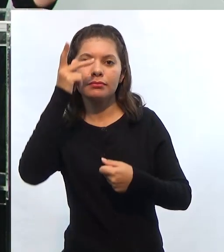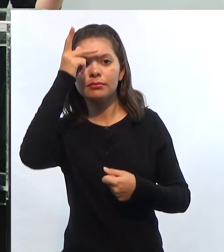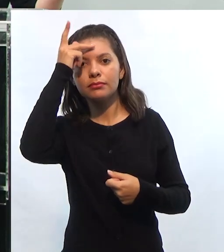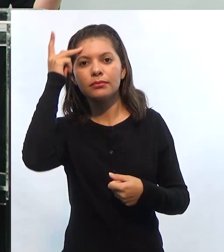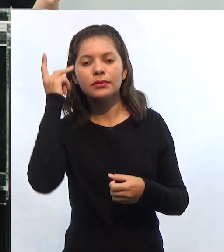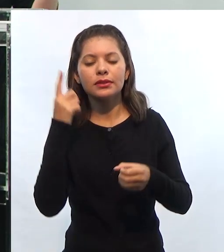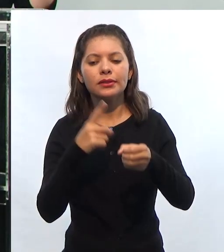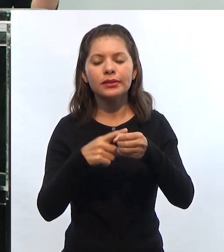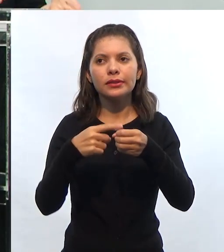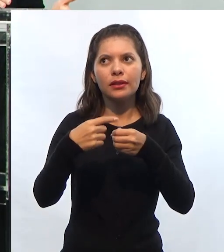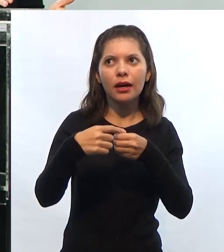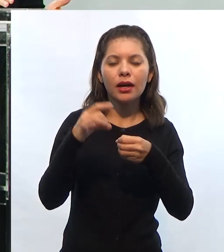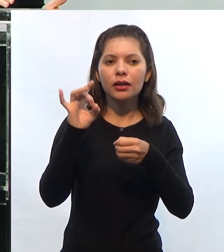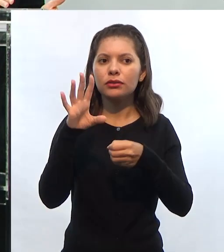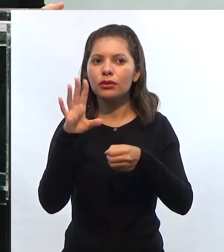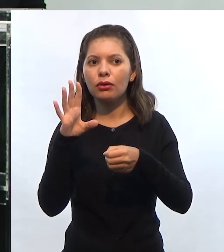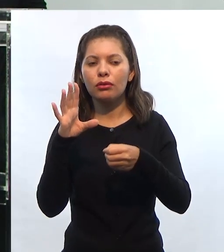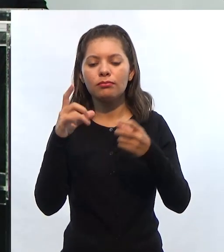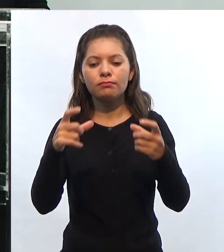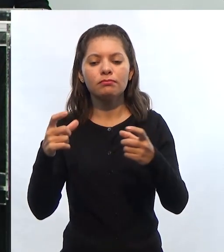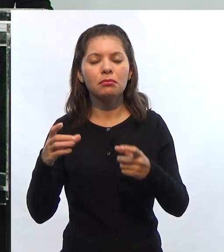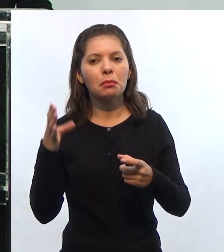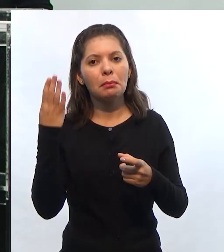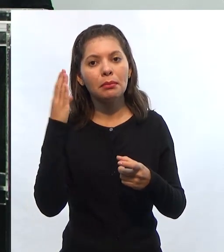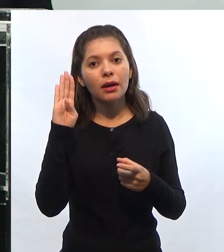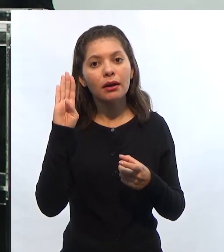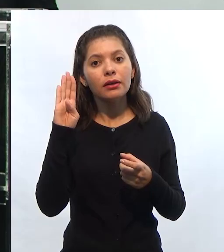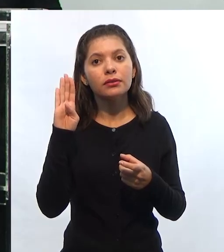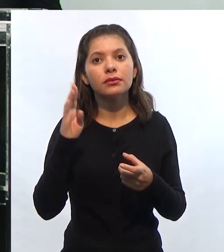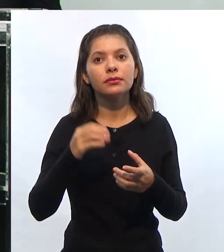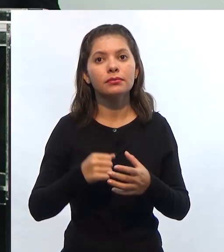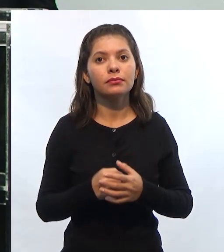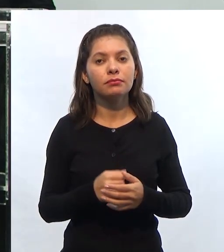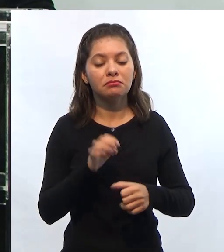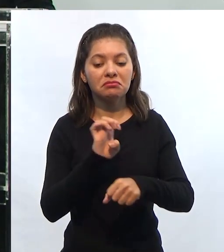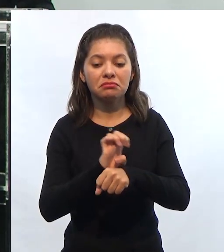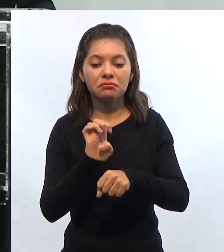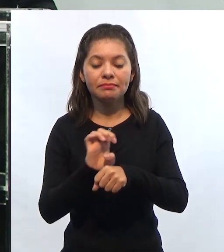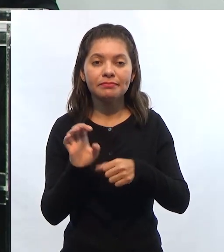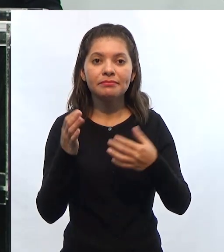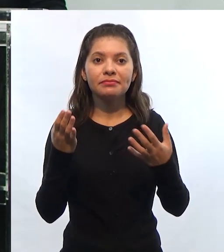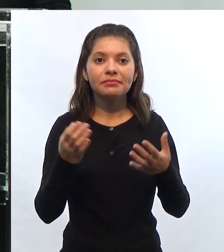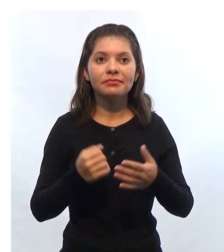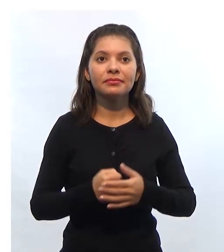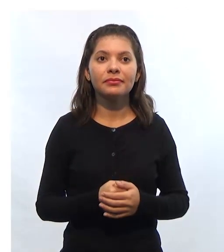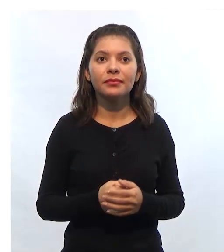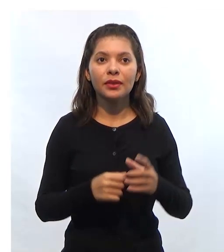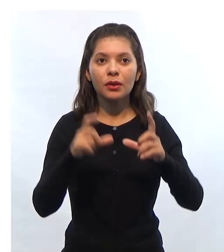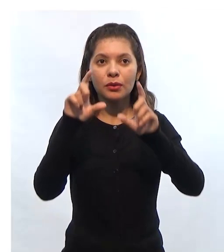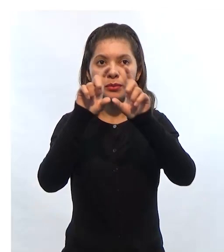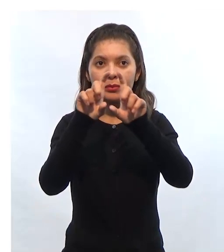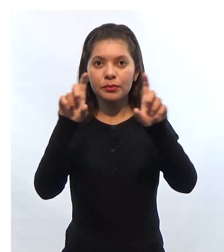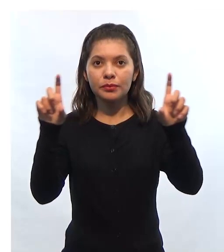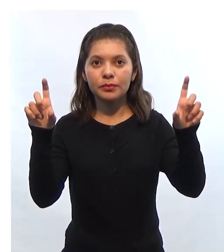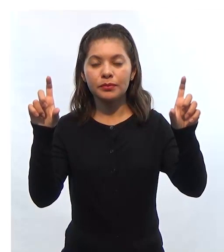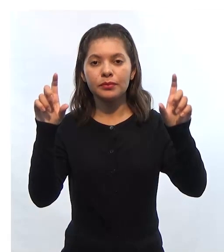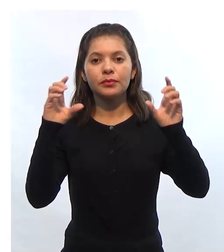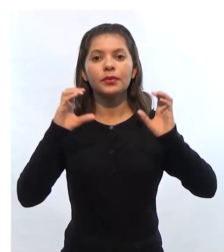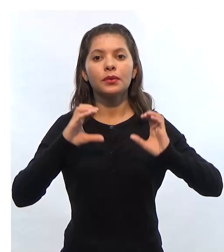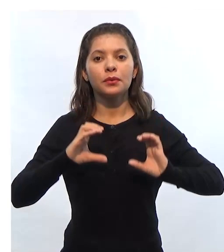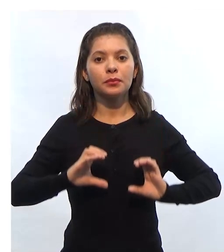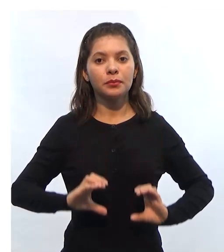de todo o estado, apenas do bairro. Esse tipo de decisão é a segmentação geográfica. Tem a